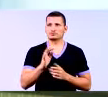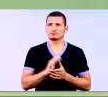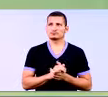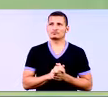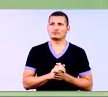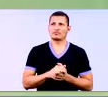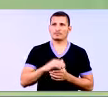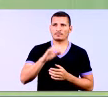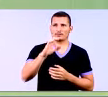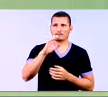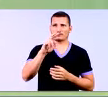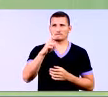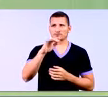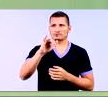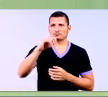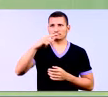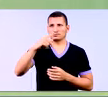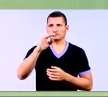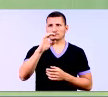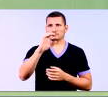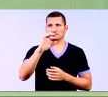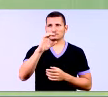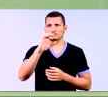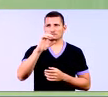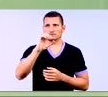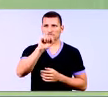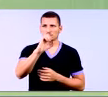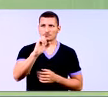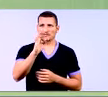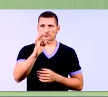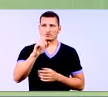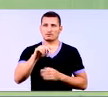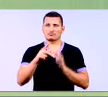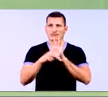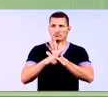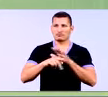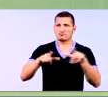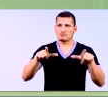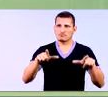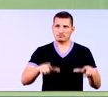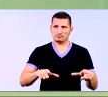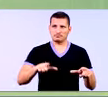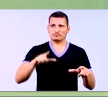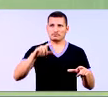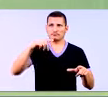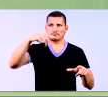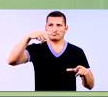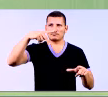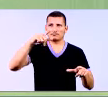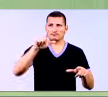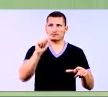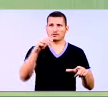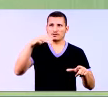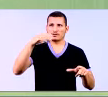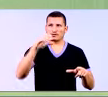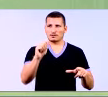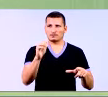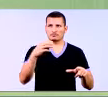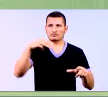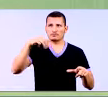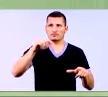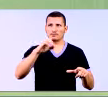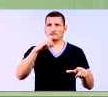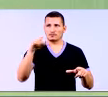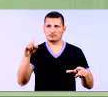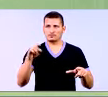O chipset é um parâmetro da placa-mãe, que ele está totalmente relacionado com o processamento, porque